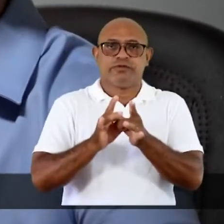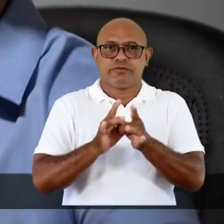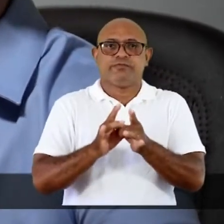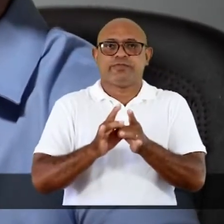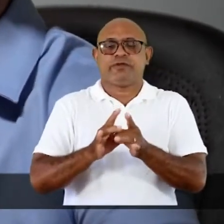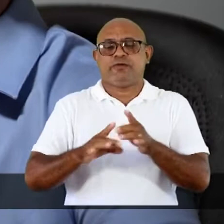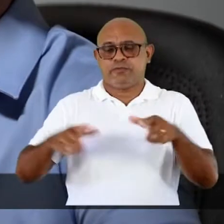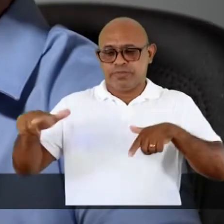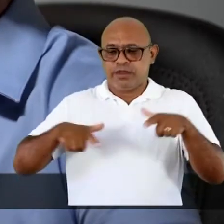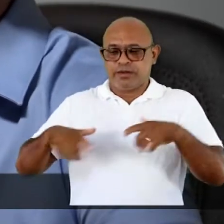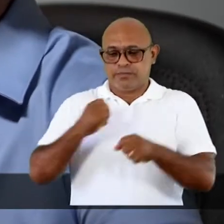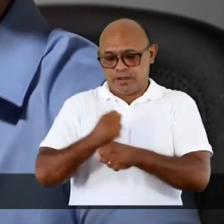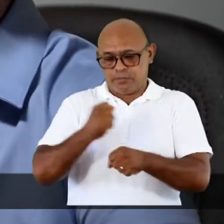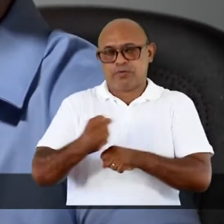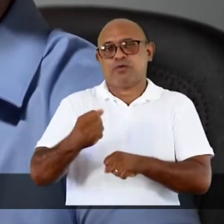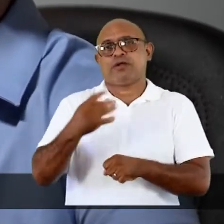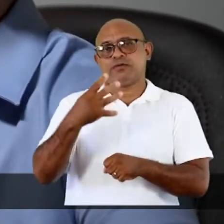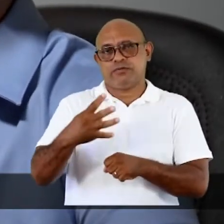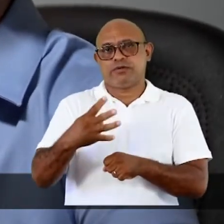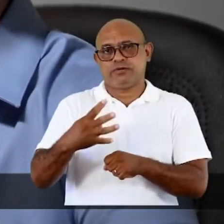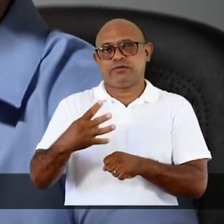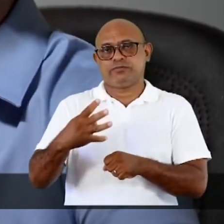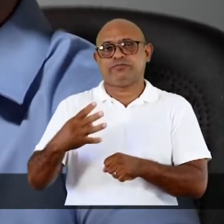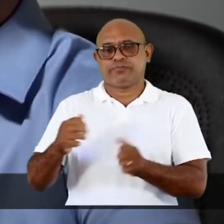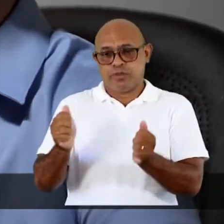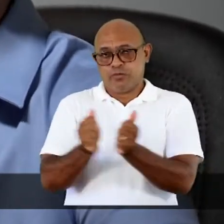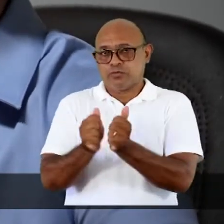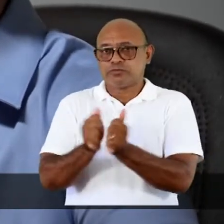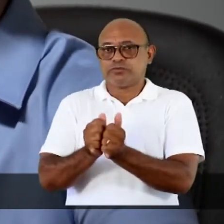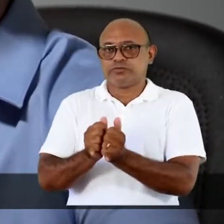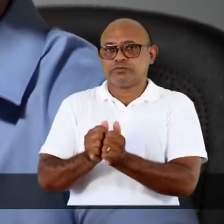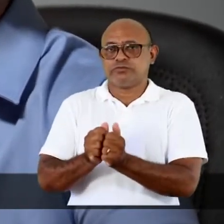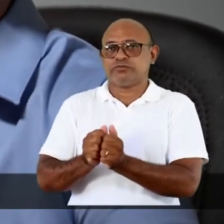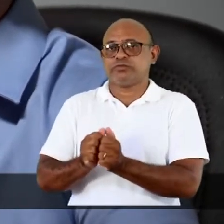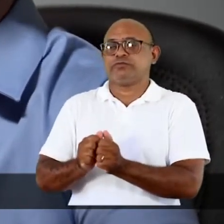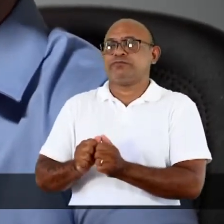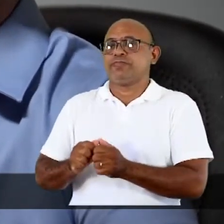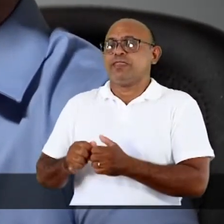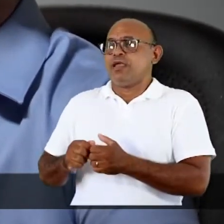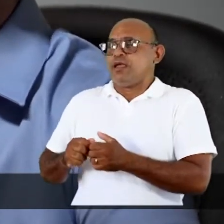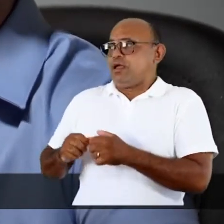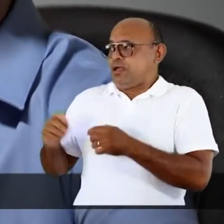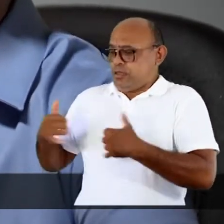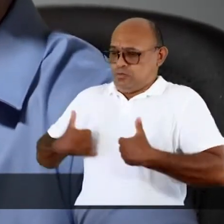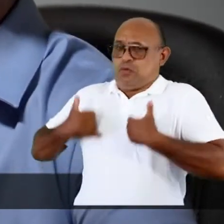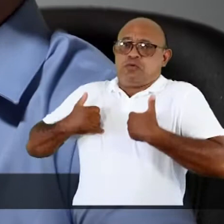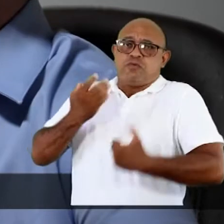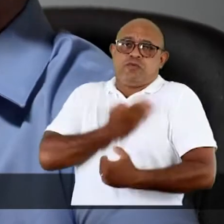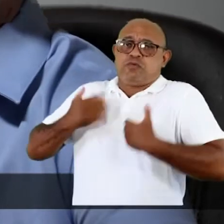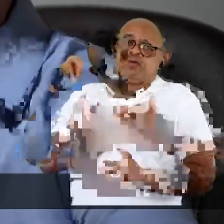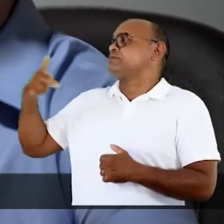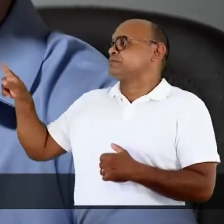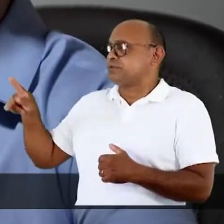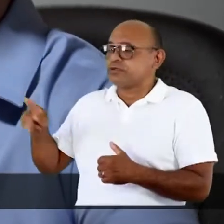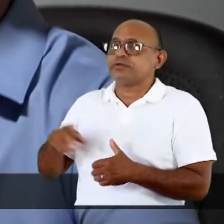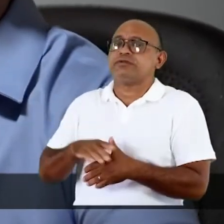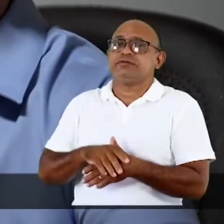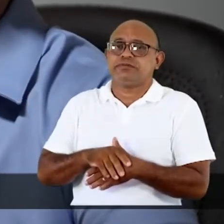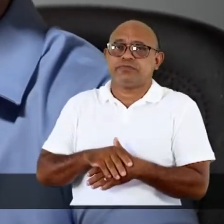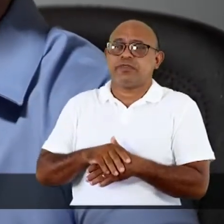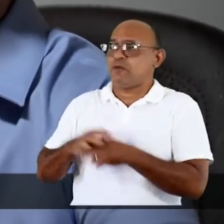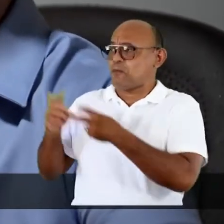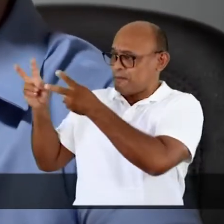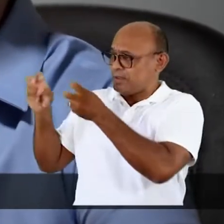unidas e trabalhamos a quatro mãos desde o começo. Tenho muito respeito por ele, muito orgulho de ser amigo